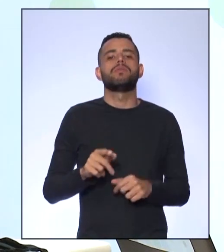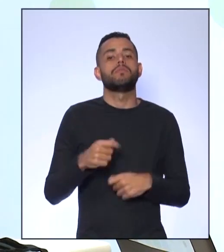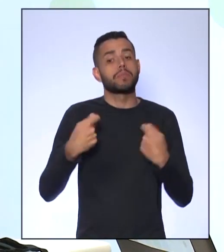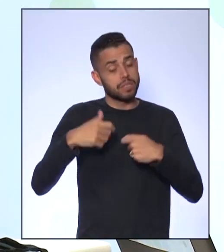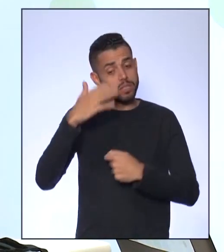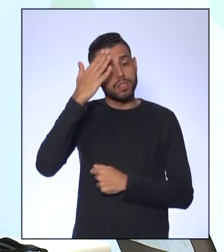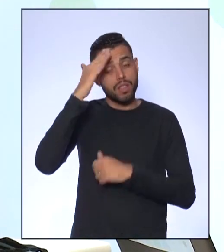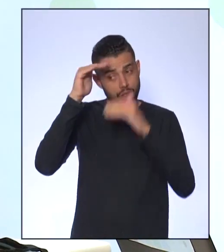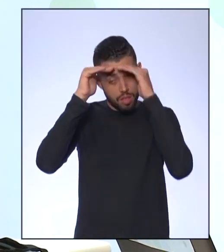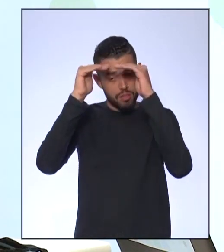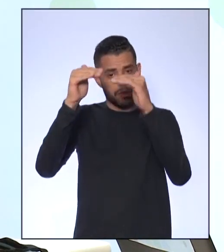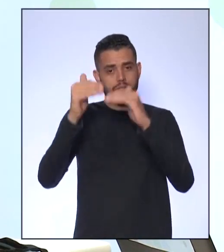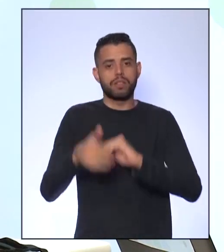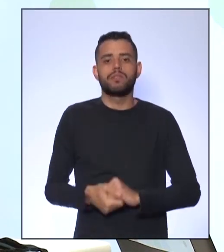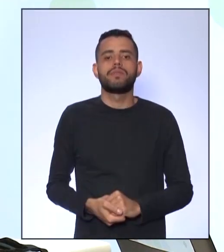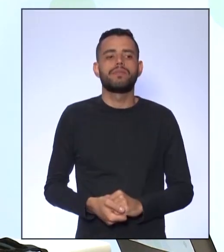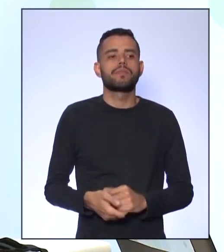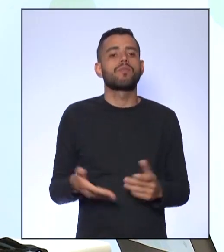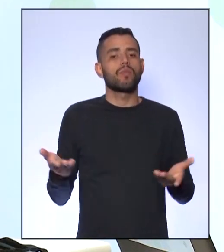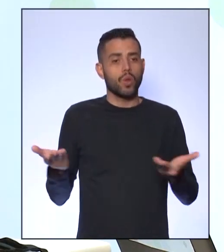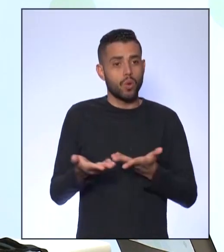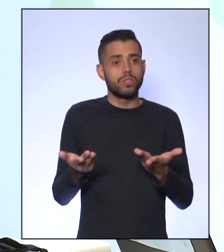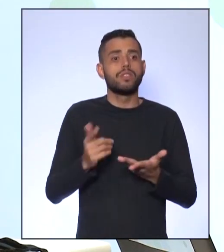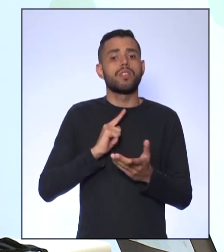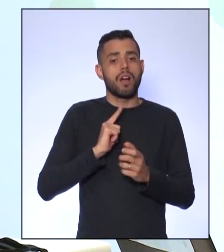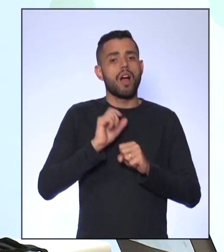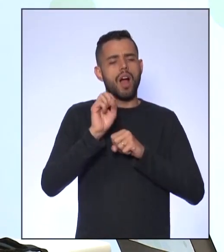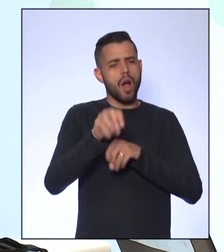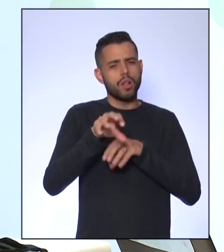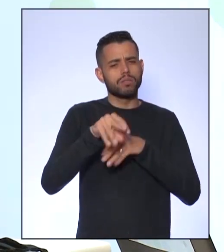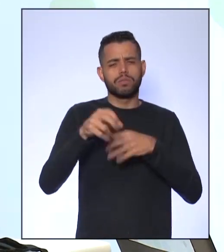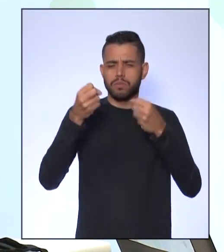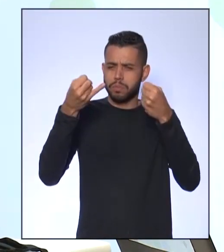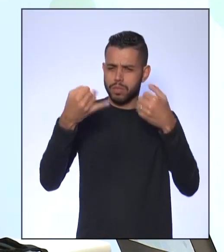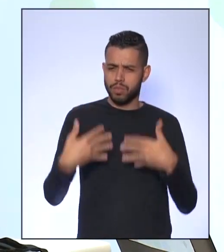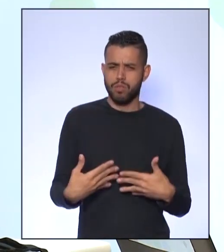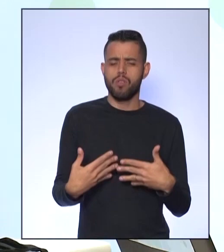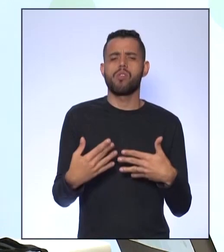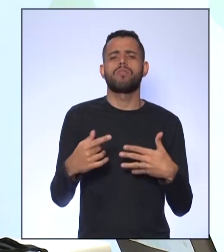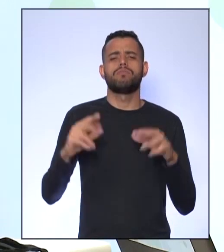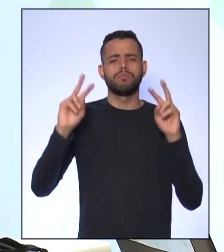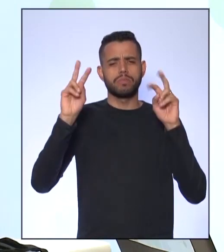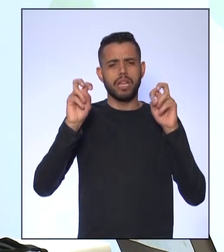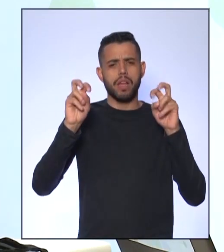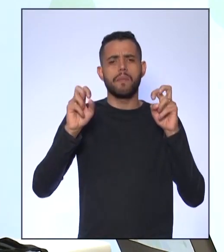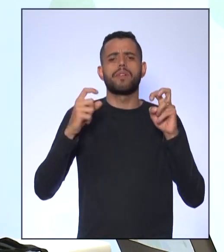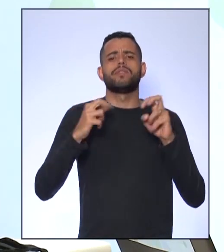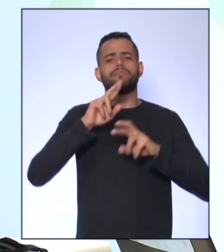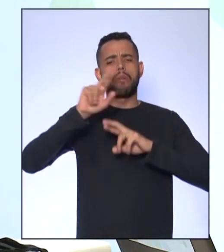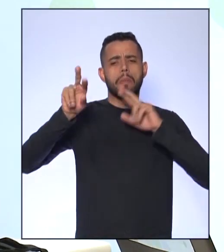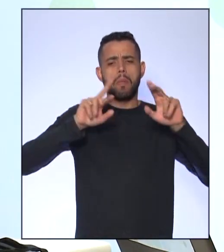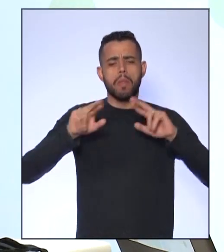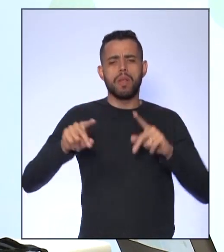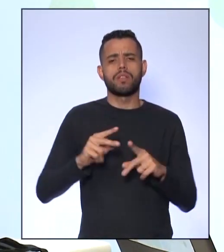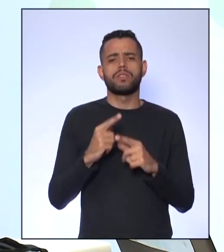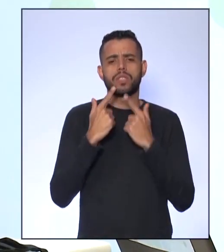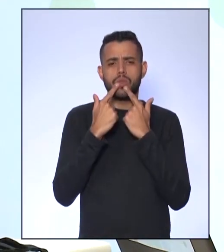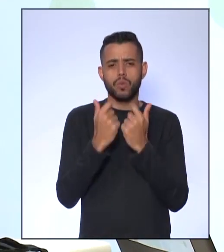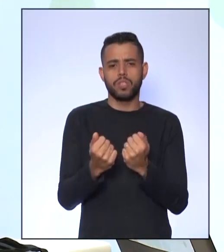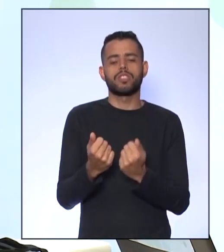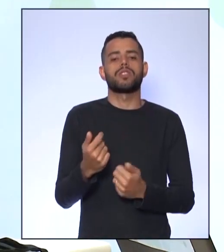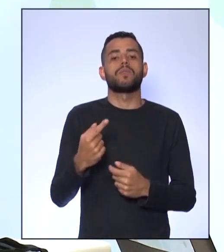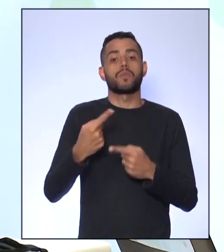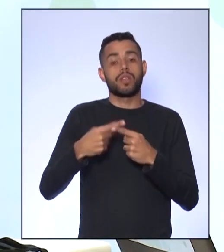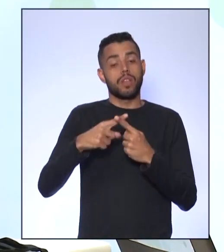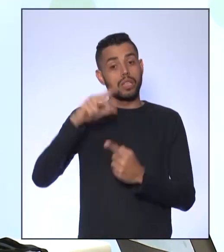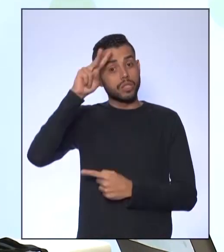aqui, hoje, inclusive, que teve muita abordagem dessa questão das variações linguísticas, né? Históricas,